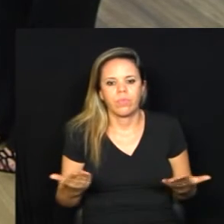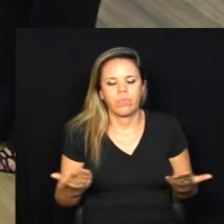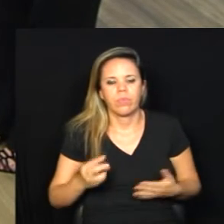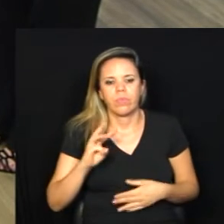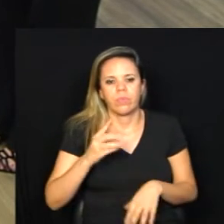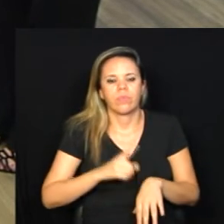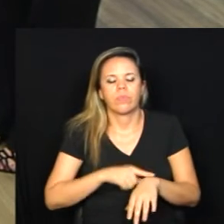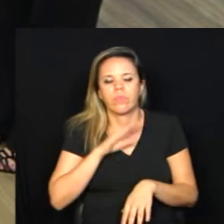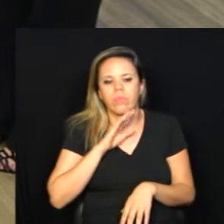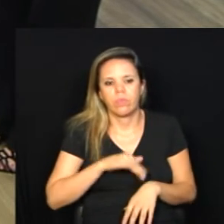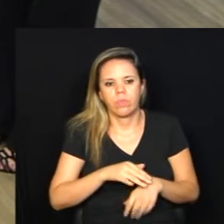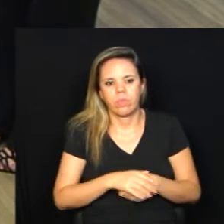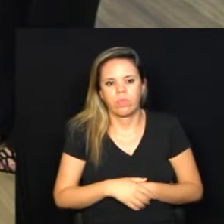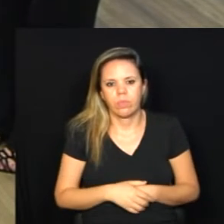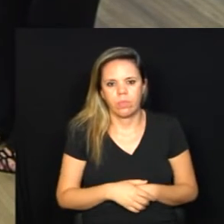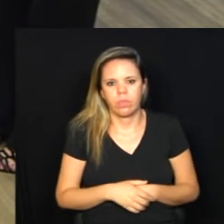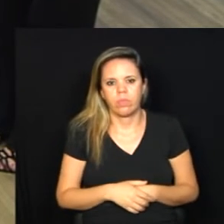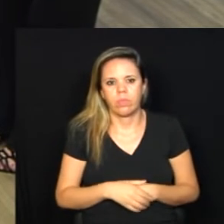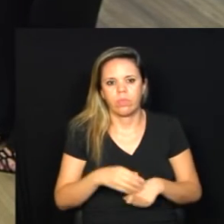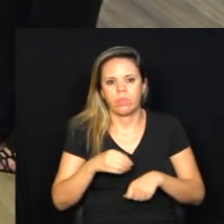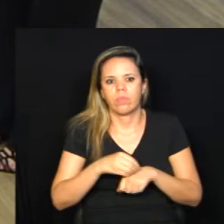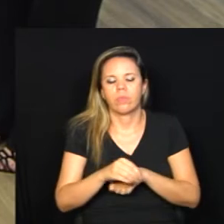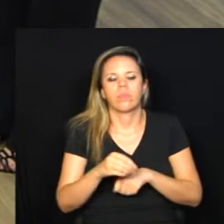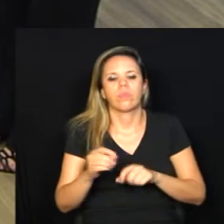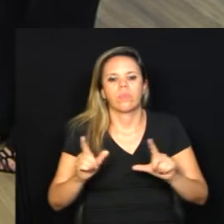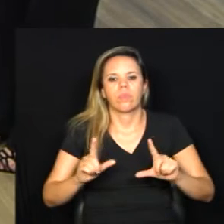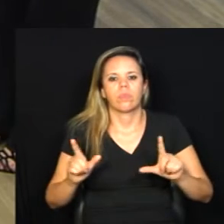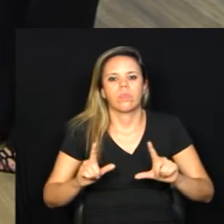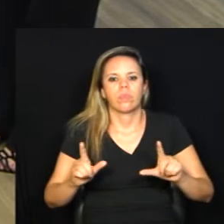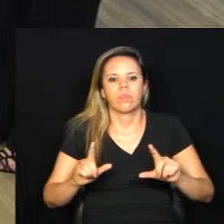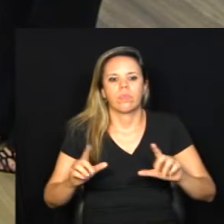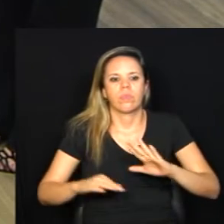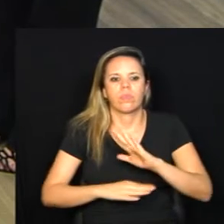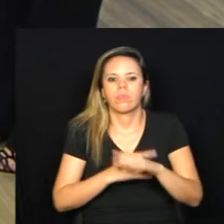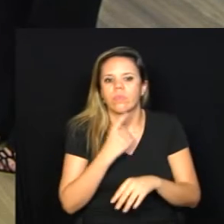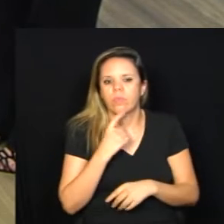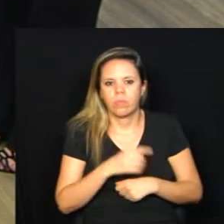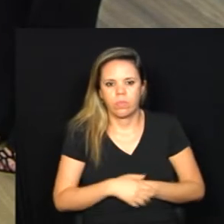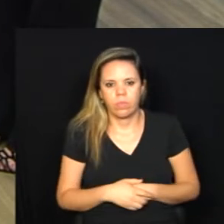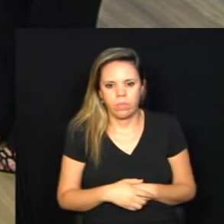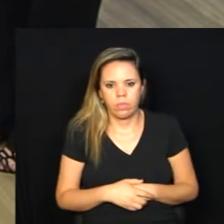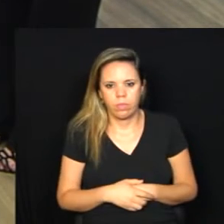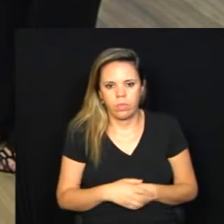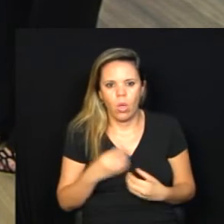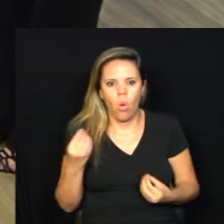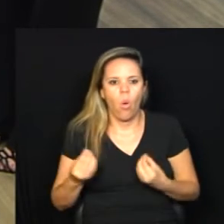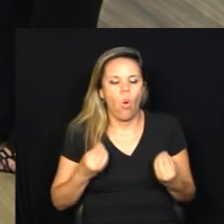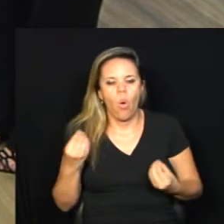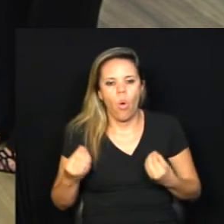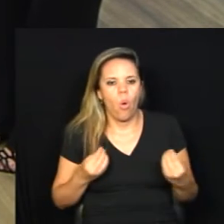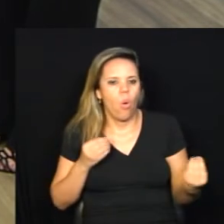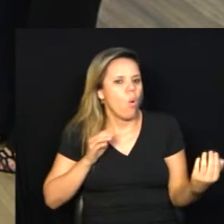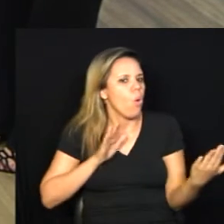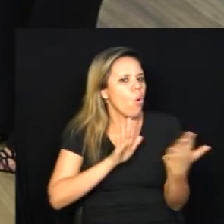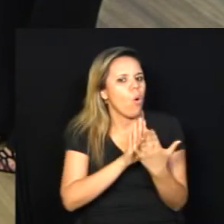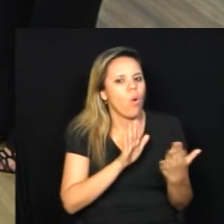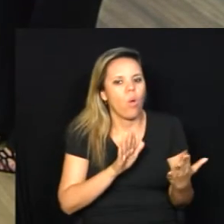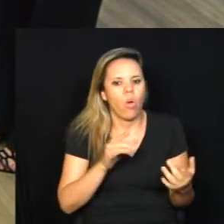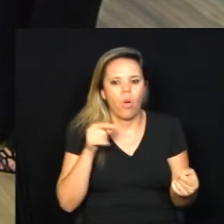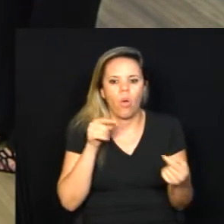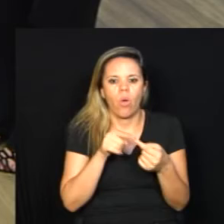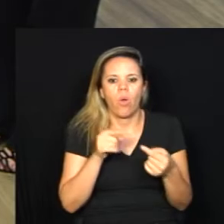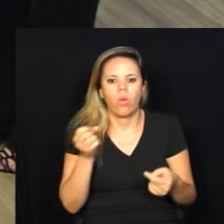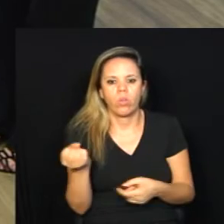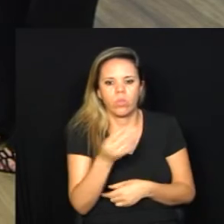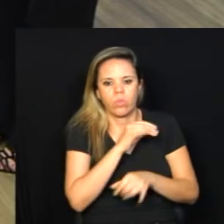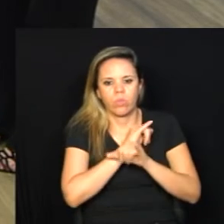horas da tarde, nós teremos a transmissão ao vivo aqui pela TV Câmara Campinas de como será o enfrentamento, de acordo com esse